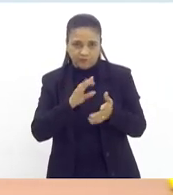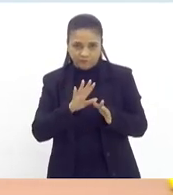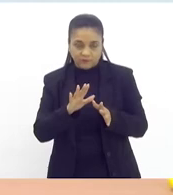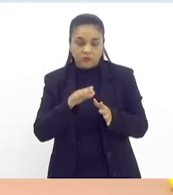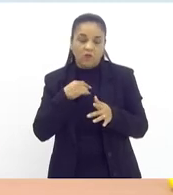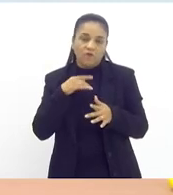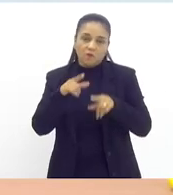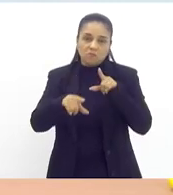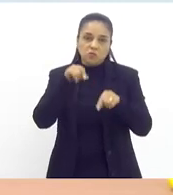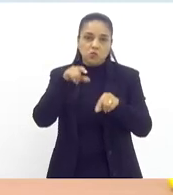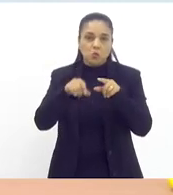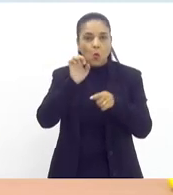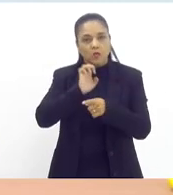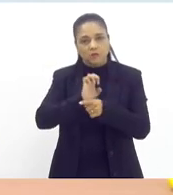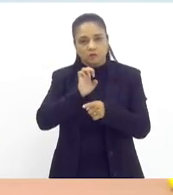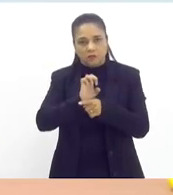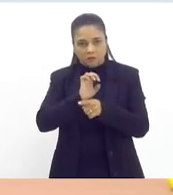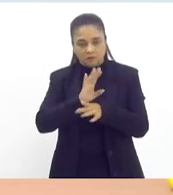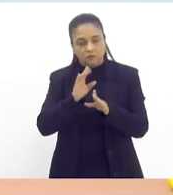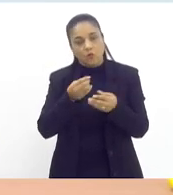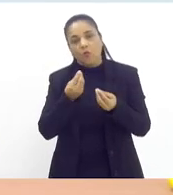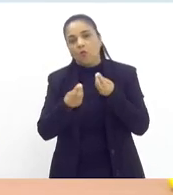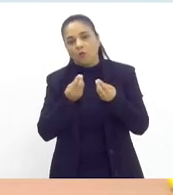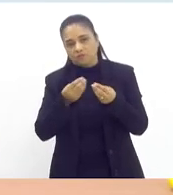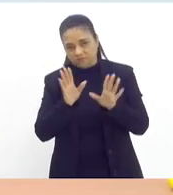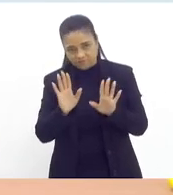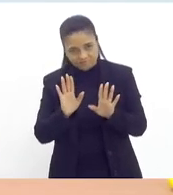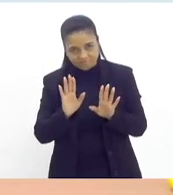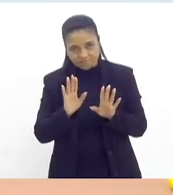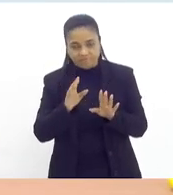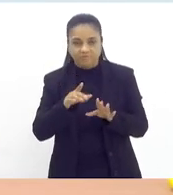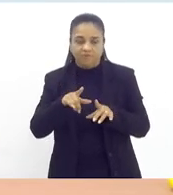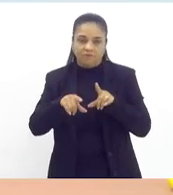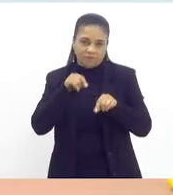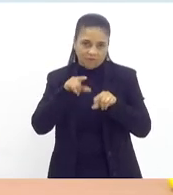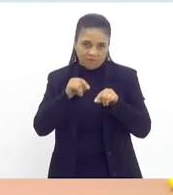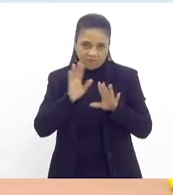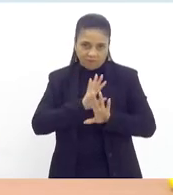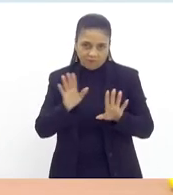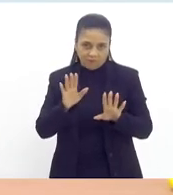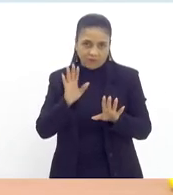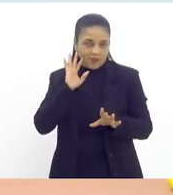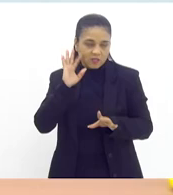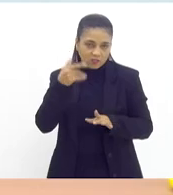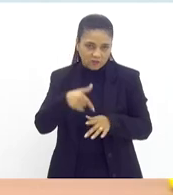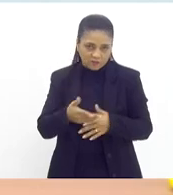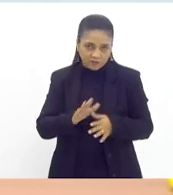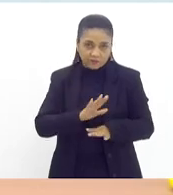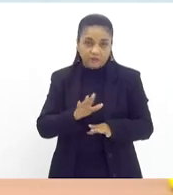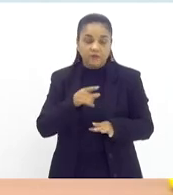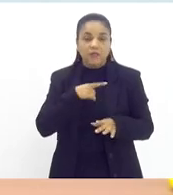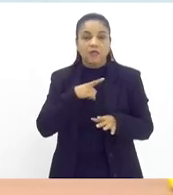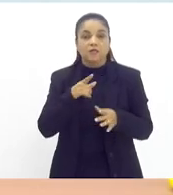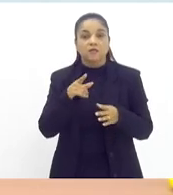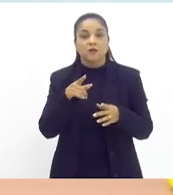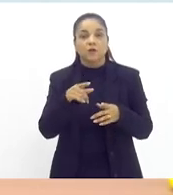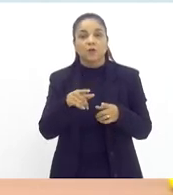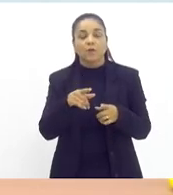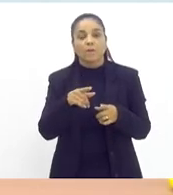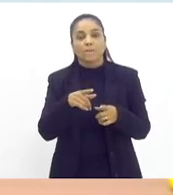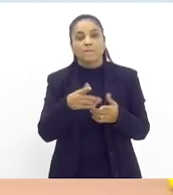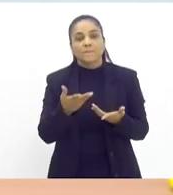estados poderem definir o que vão fazer. Mas, então, os problemas. Não dá para fazer a transição longa, inviabiliza o IVA